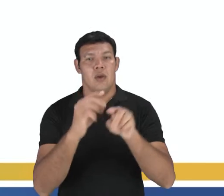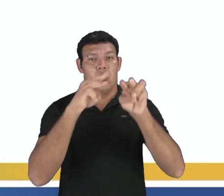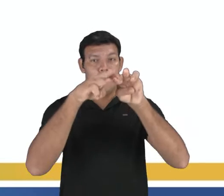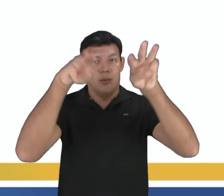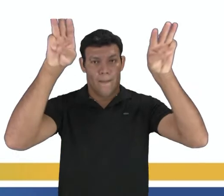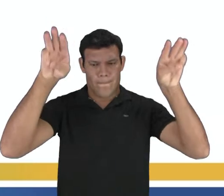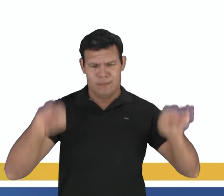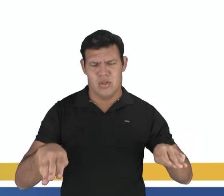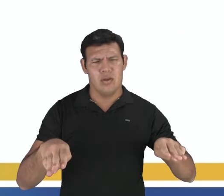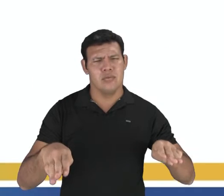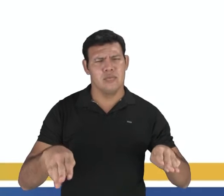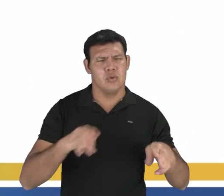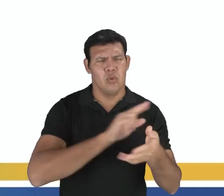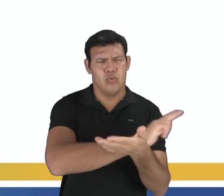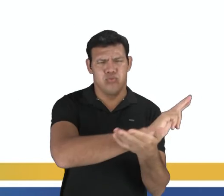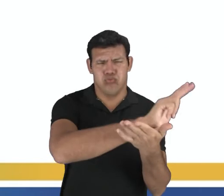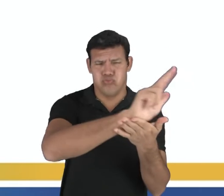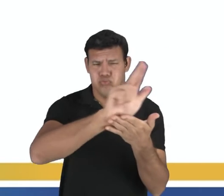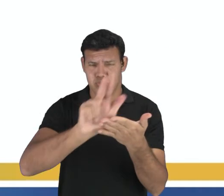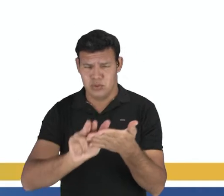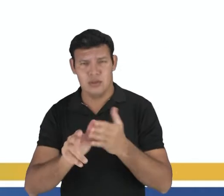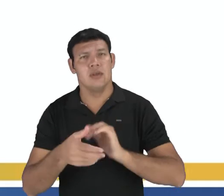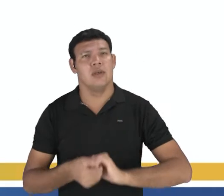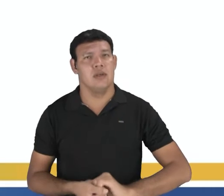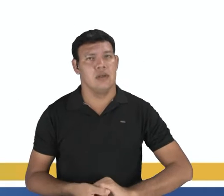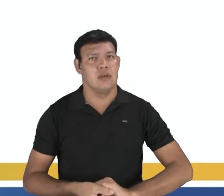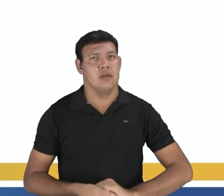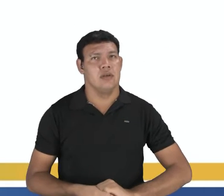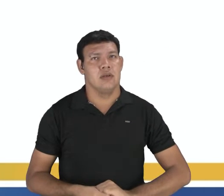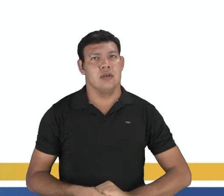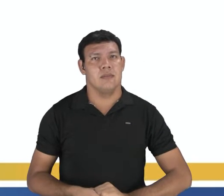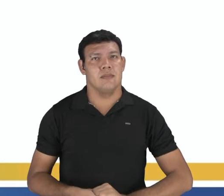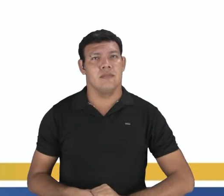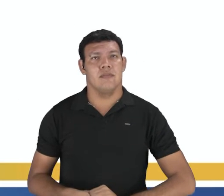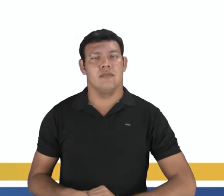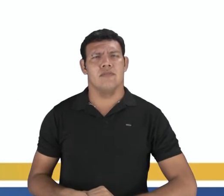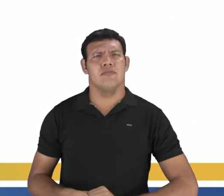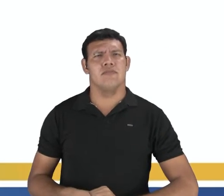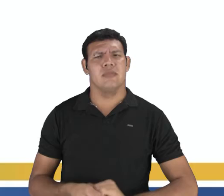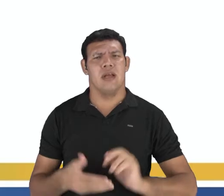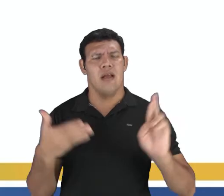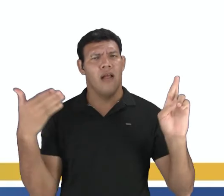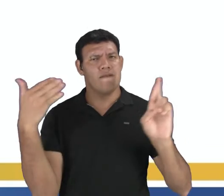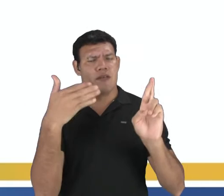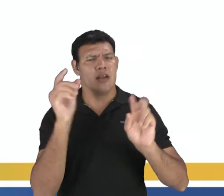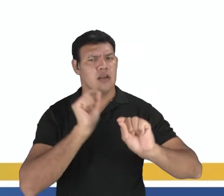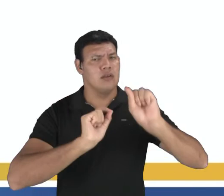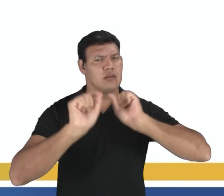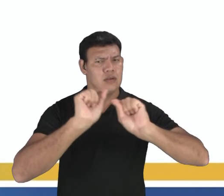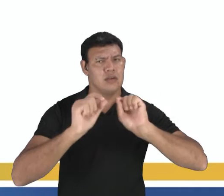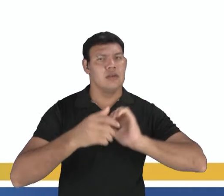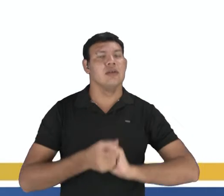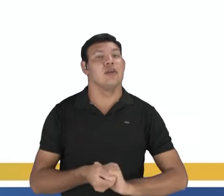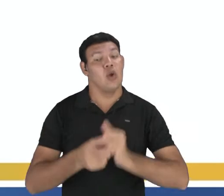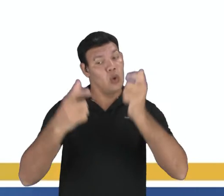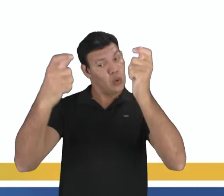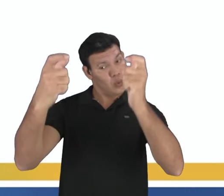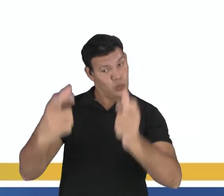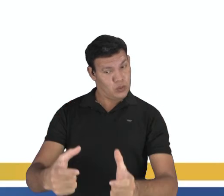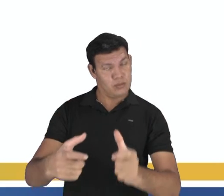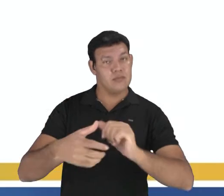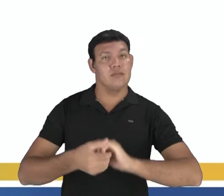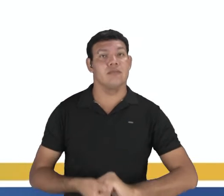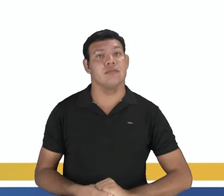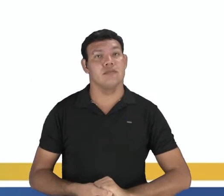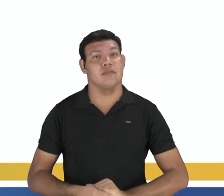aí que São Paulo pode encontrar nos Deus Está se referindo ao aqui lugar né